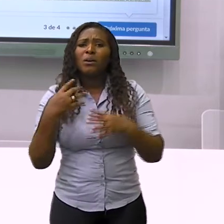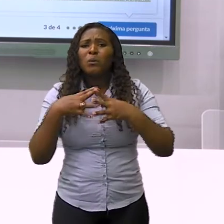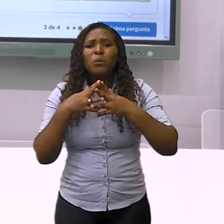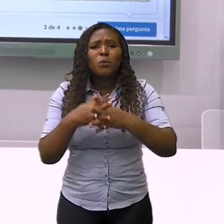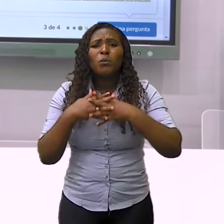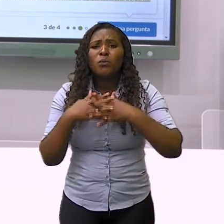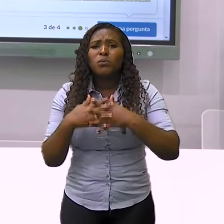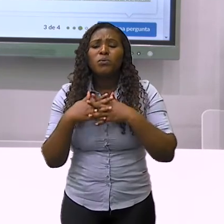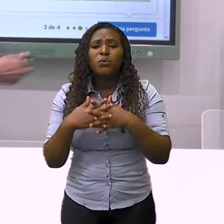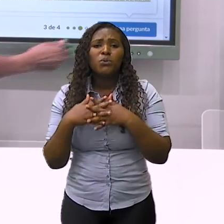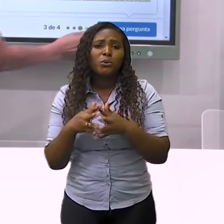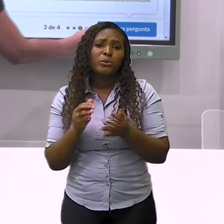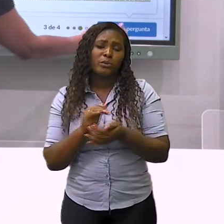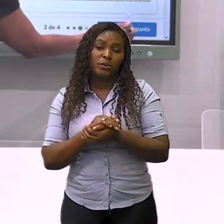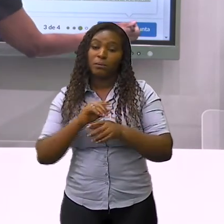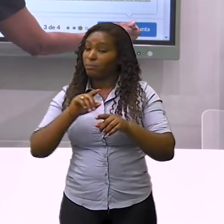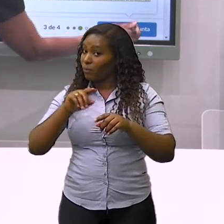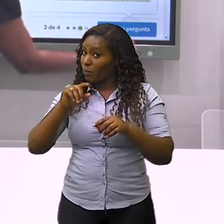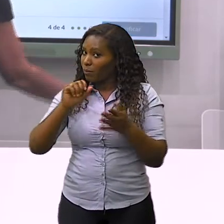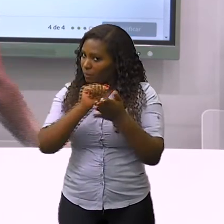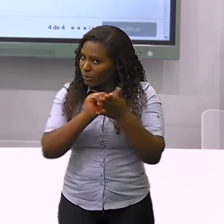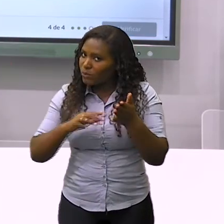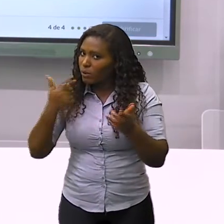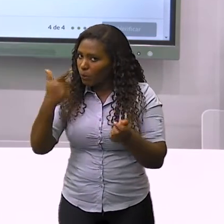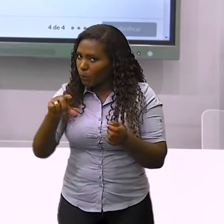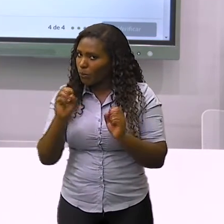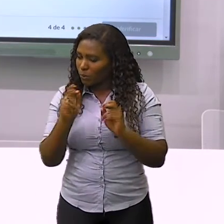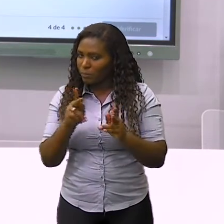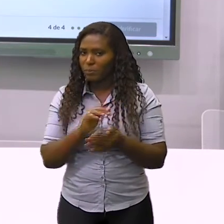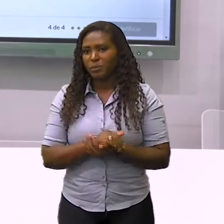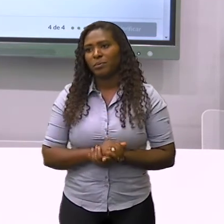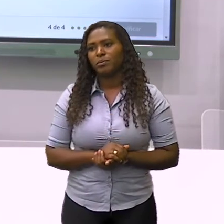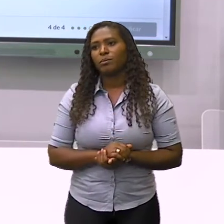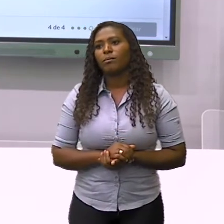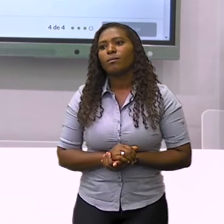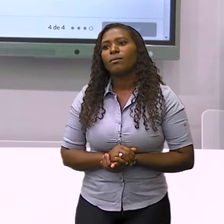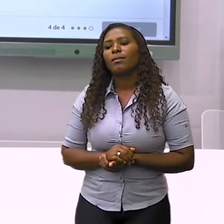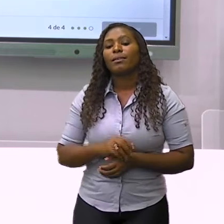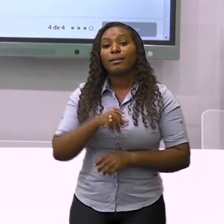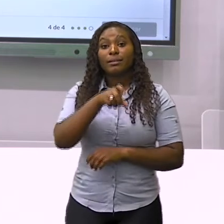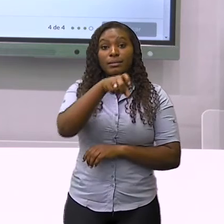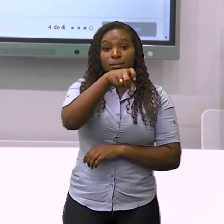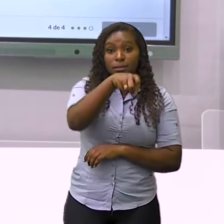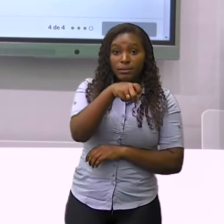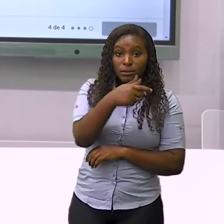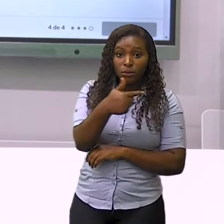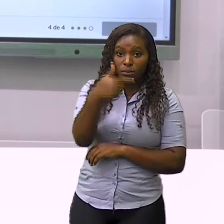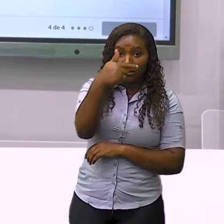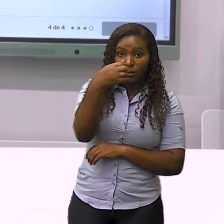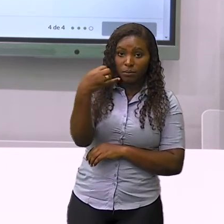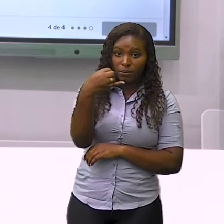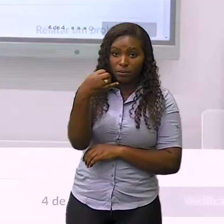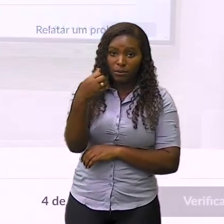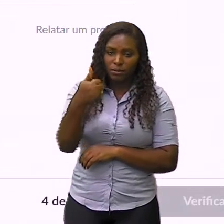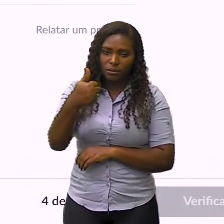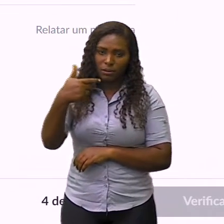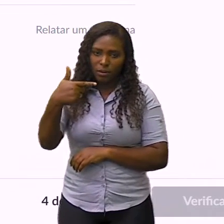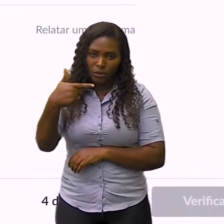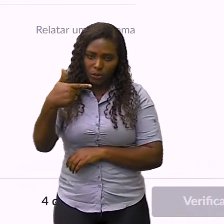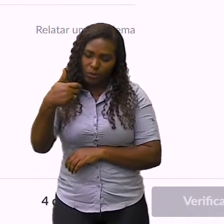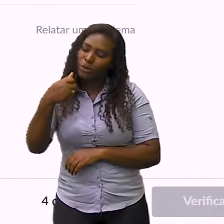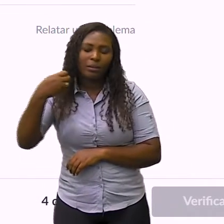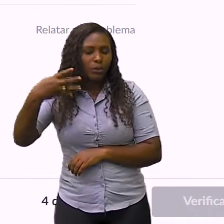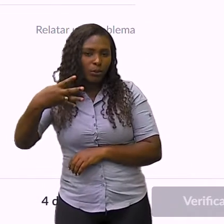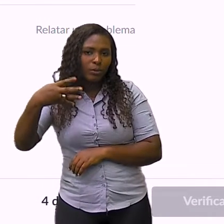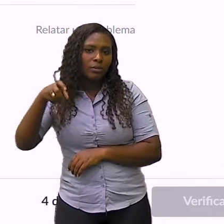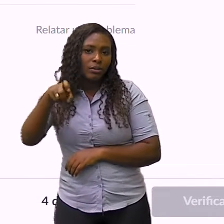menos 12. Eu tenho condição de trabalhar dessa forma? Tenho. Porém, você tem que ficar atento.